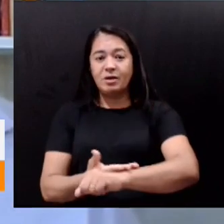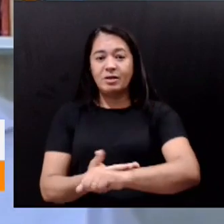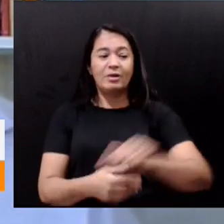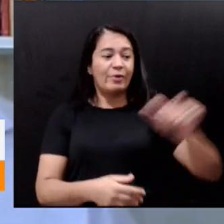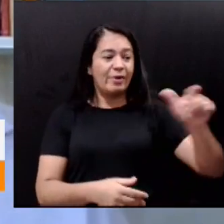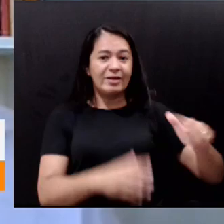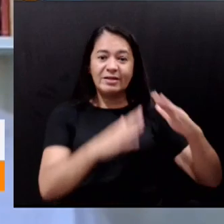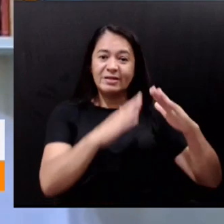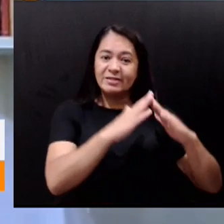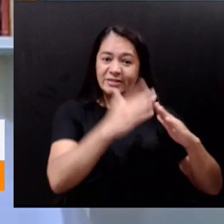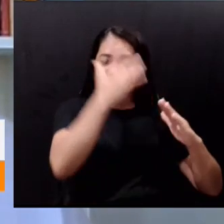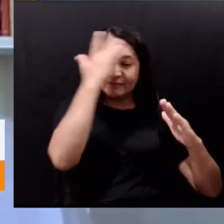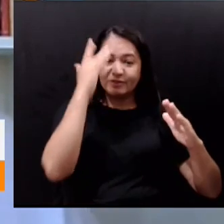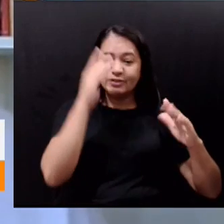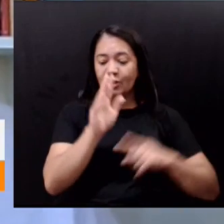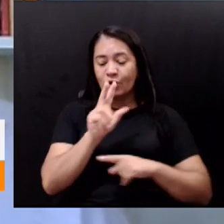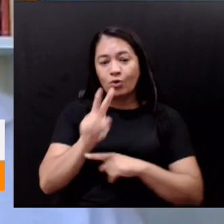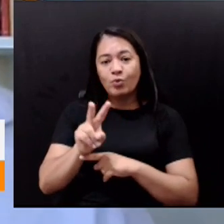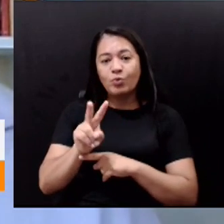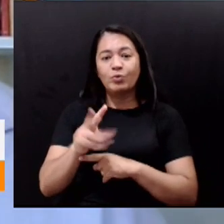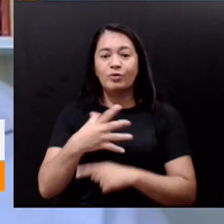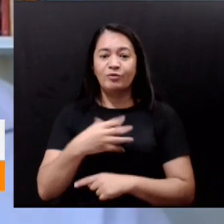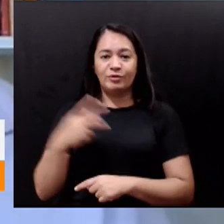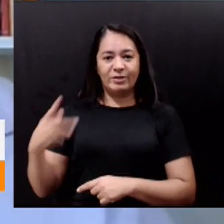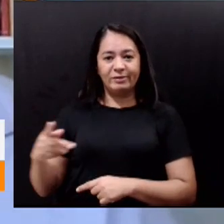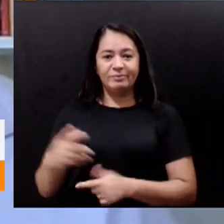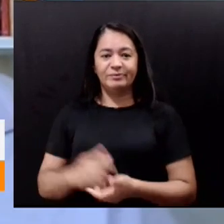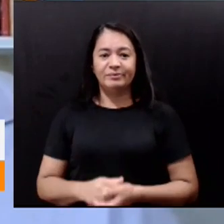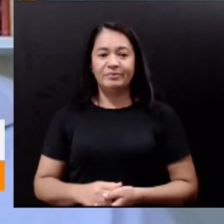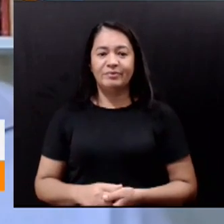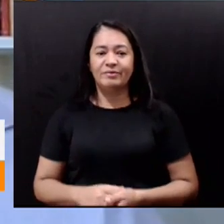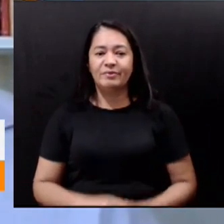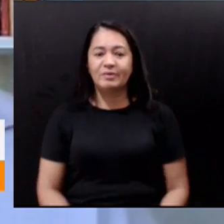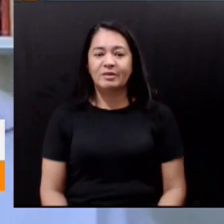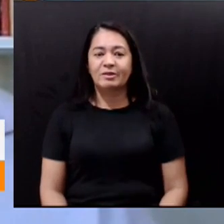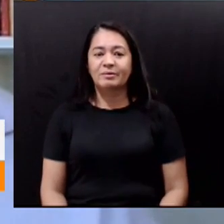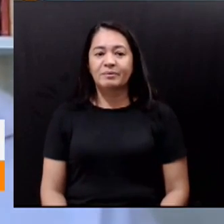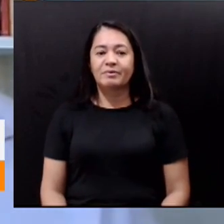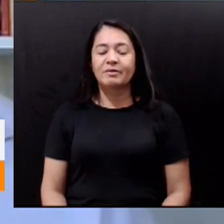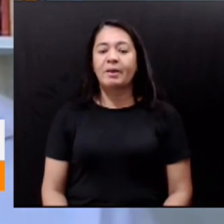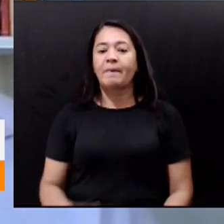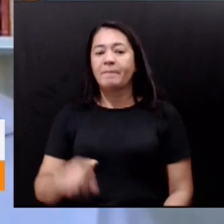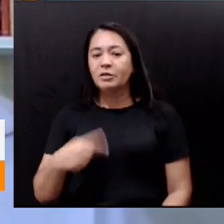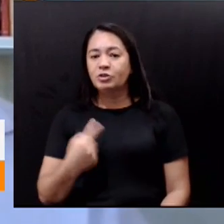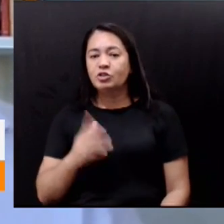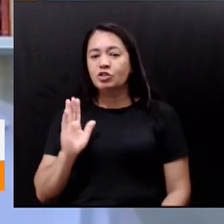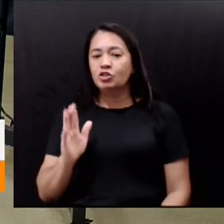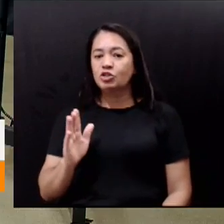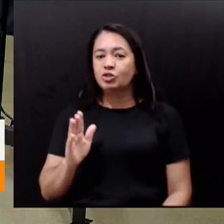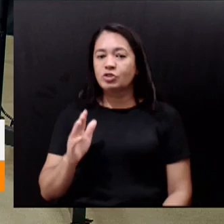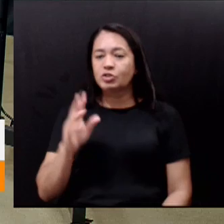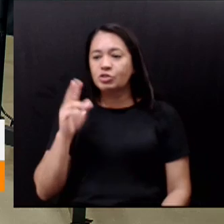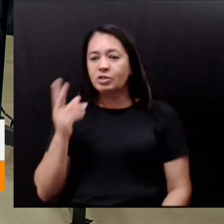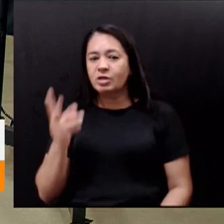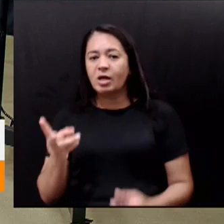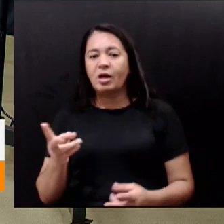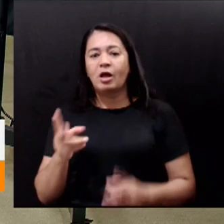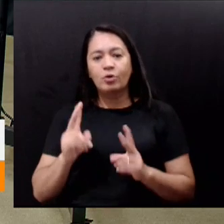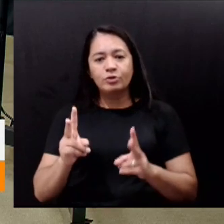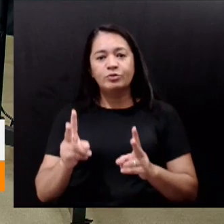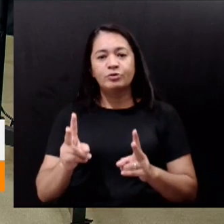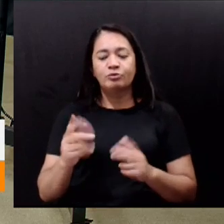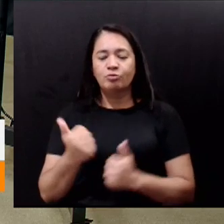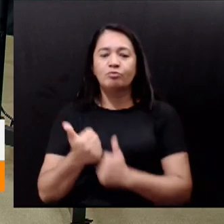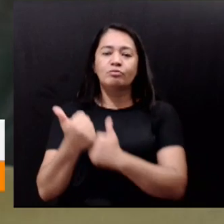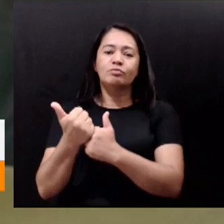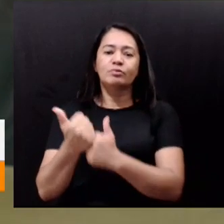isso também. Nós ainda conseguimos assistir redes de apoio sendo criadas. Maravilha, e é bom